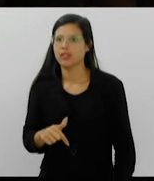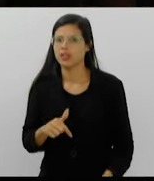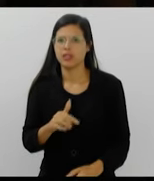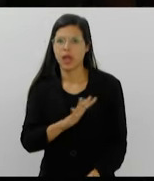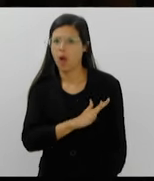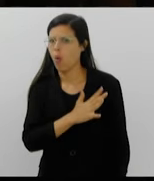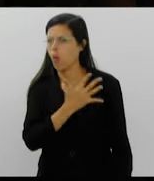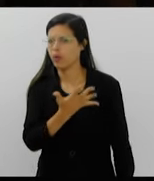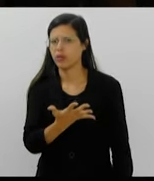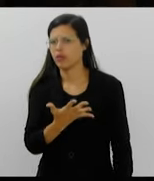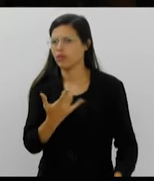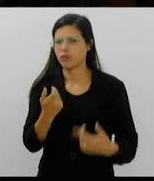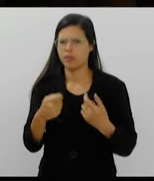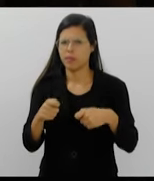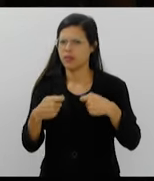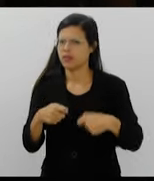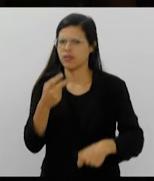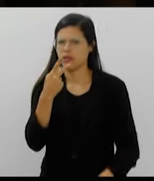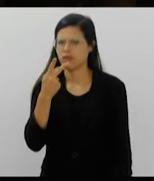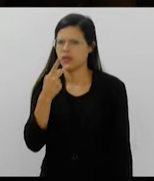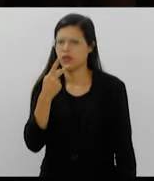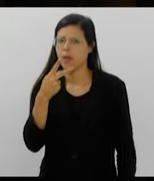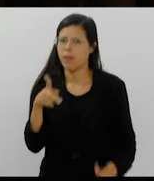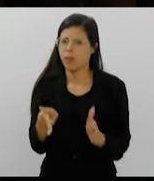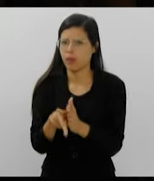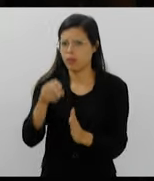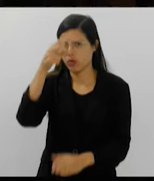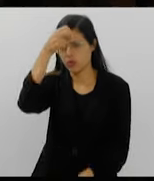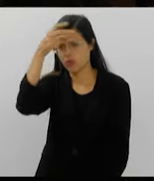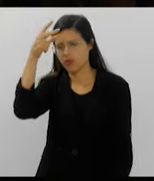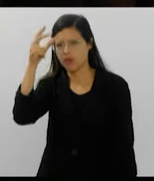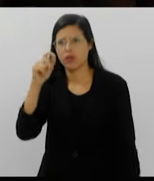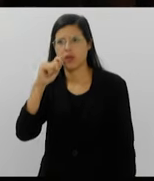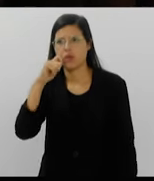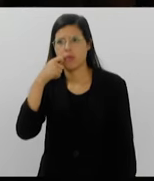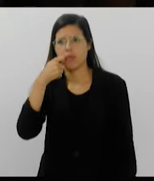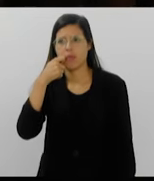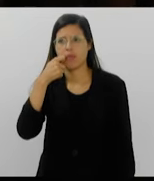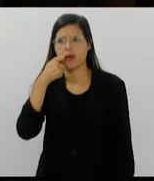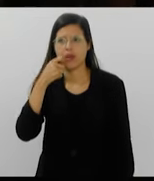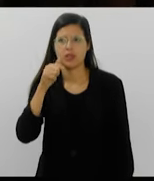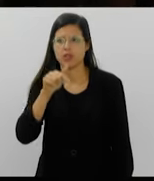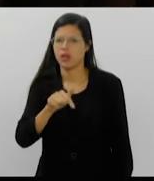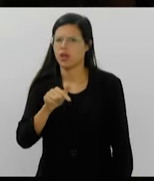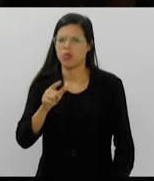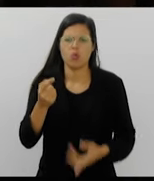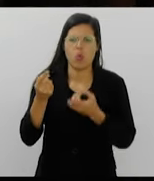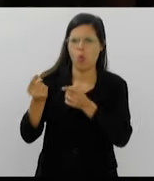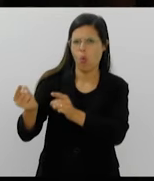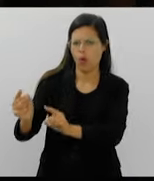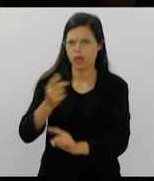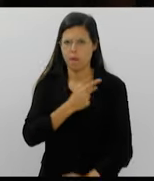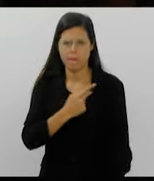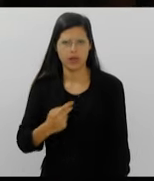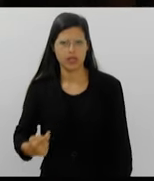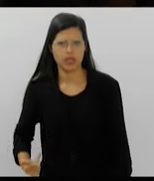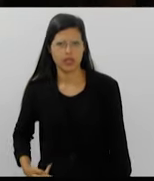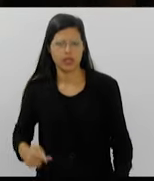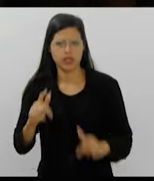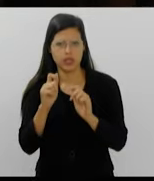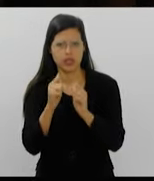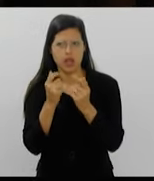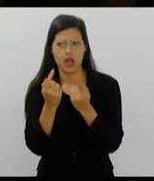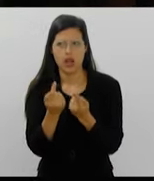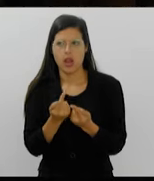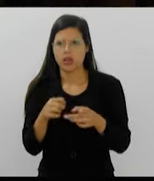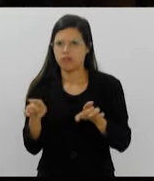desproporcional e desnecessária do prefeito Eduardo Paes. O prefeito Eduardo Paes não atingiu o presidente da Assembleia, não atingiu